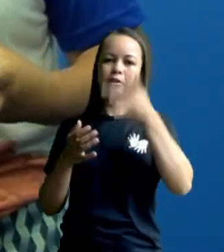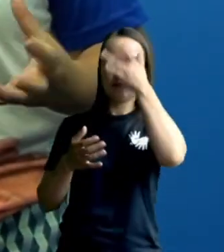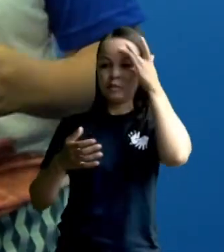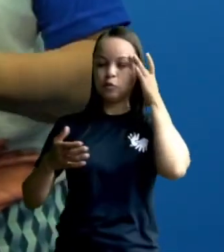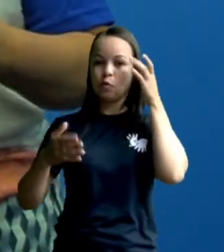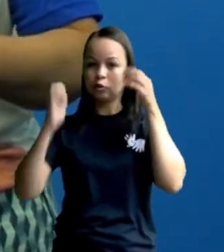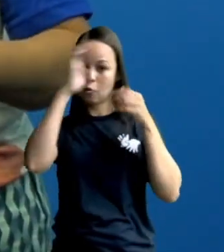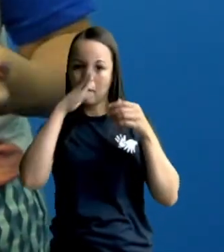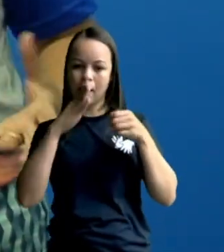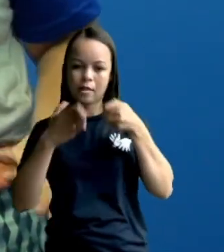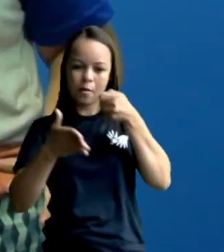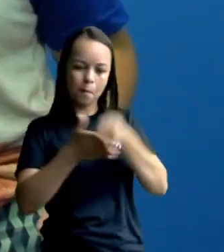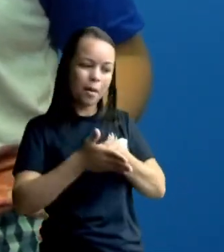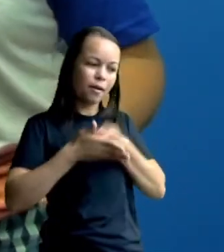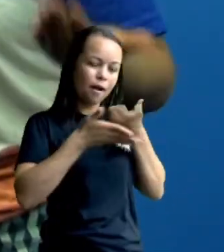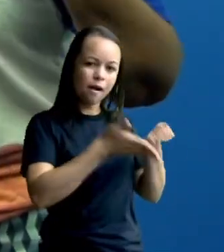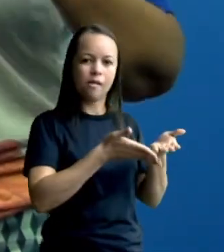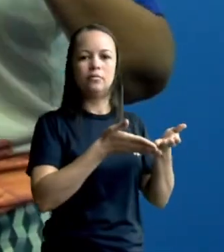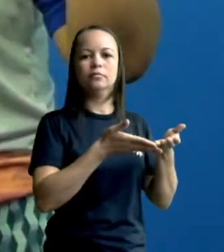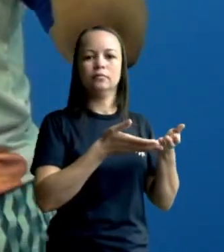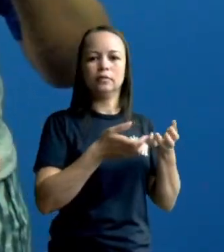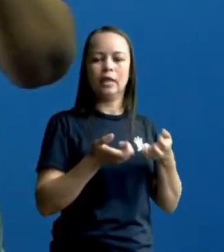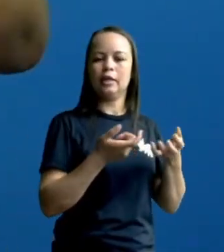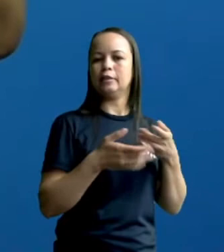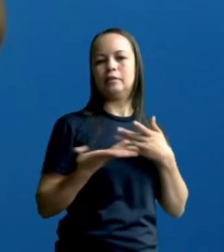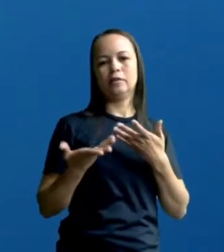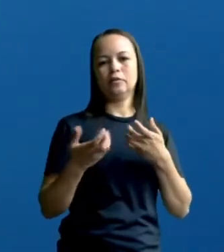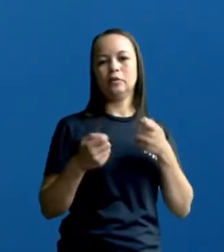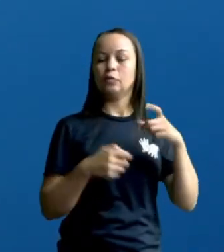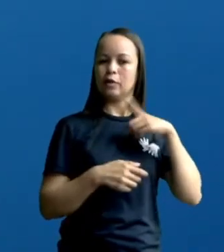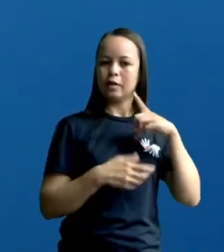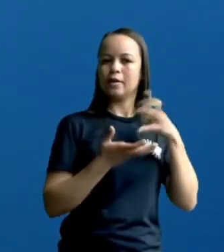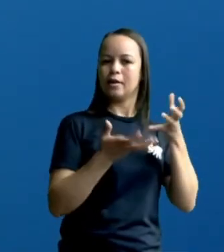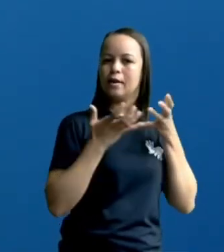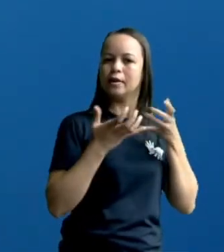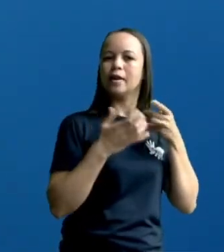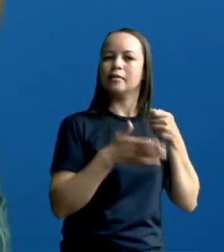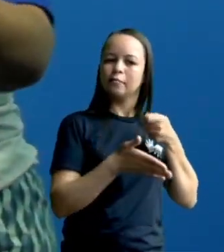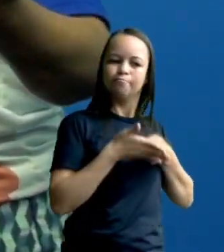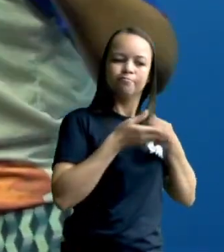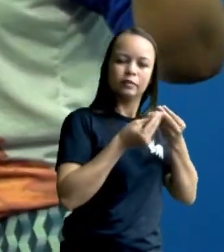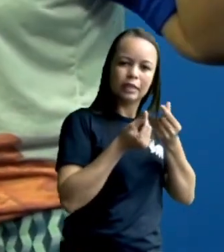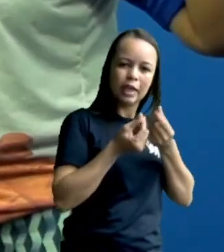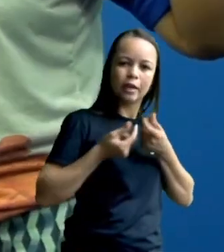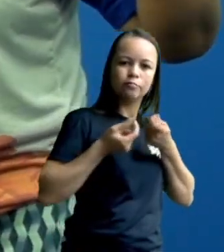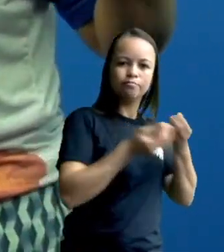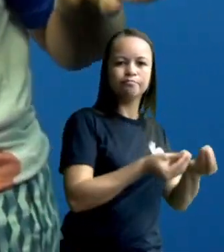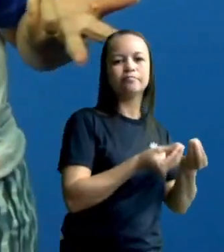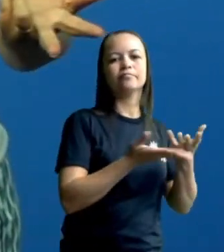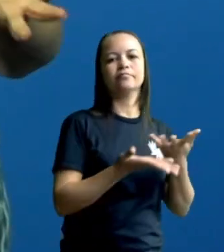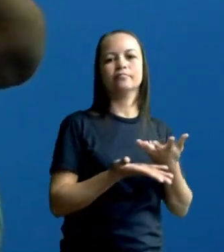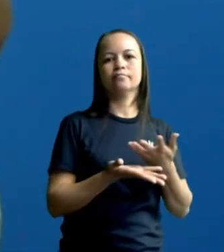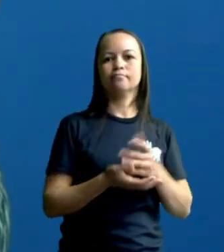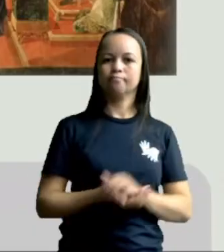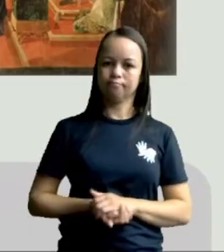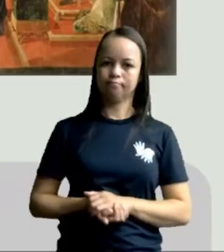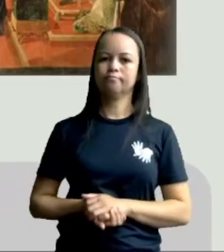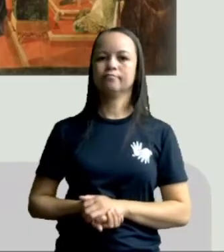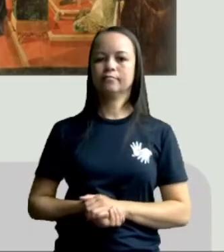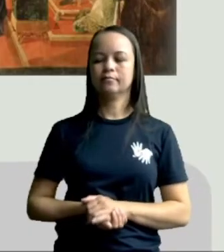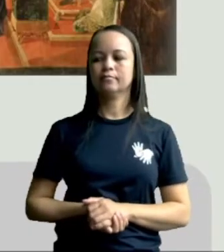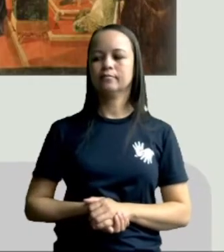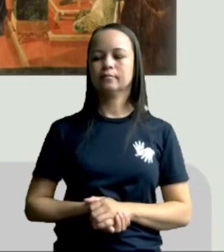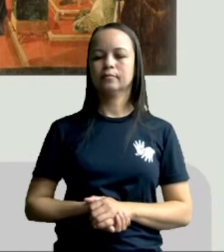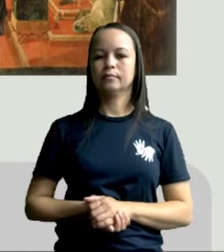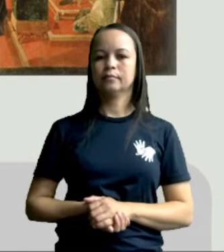tinha mais nenhum vínculo com eles. Eles queriam ser indenizados pelo dano. Olha só, que dano, hein? Então,